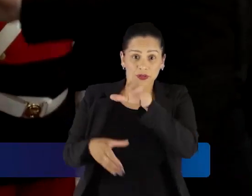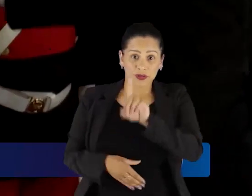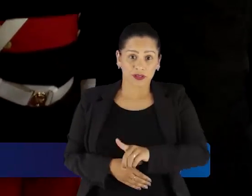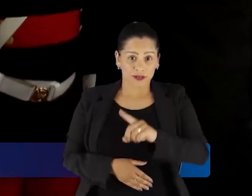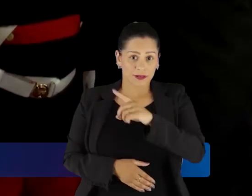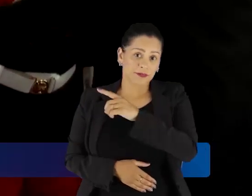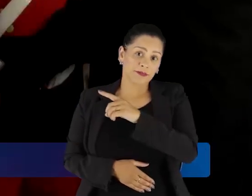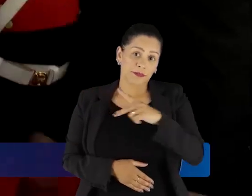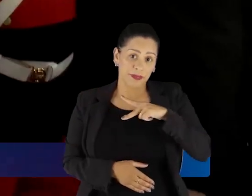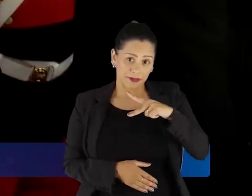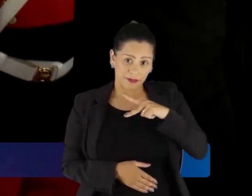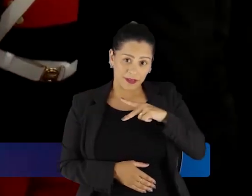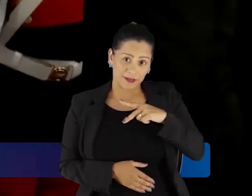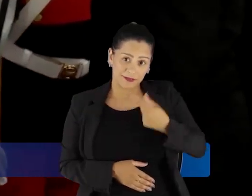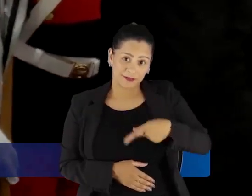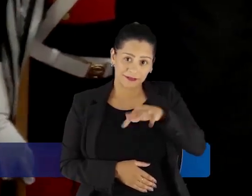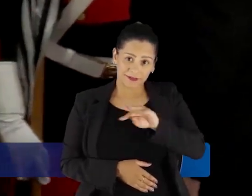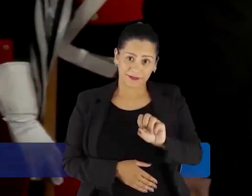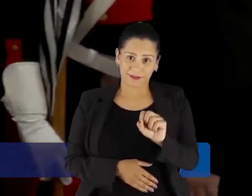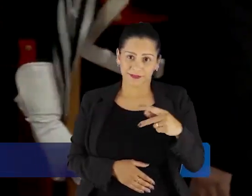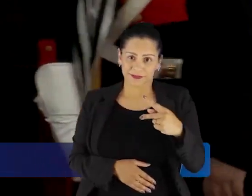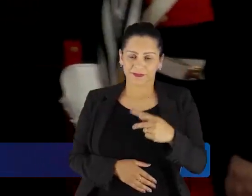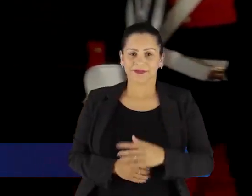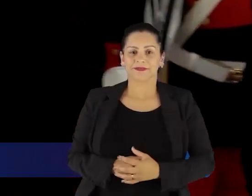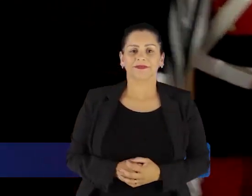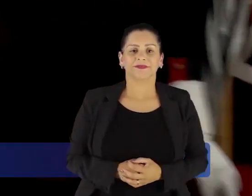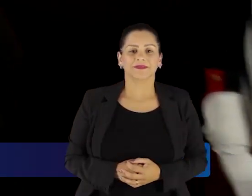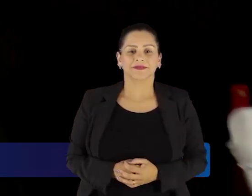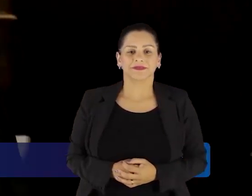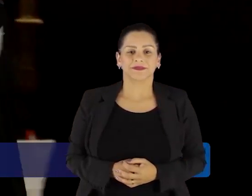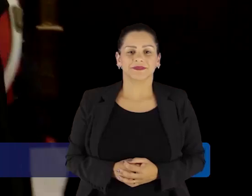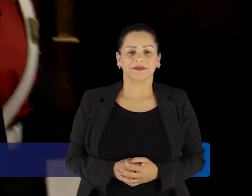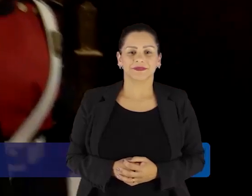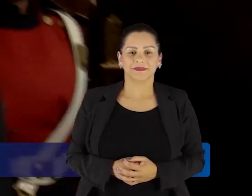Justiça E aí